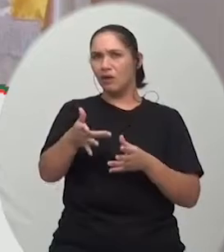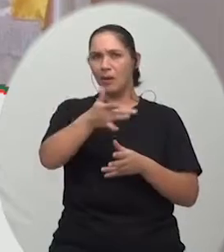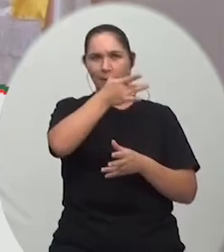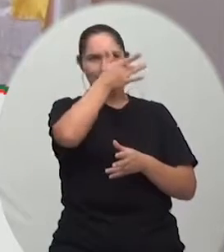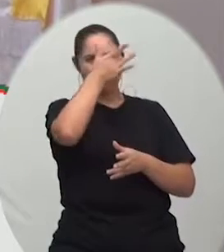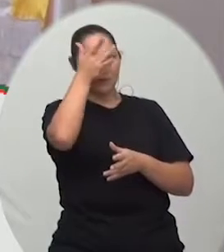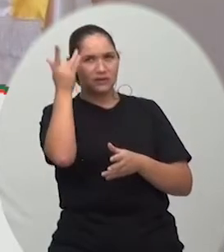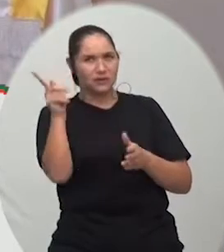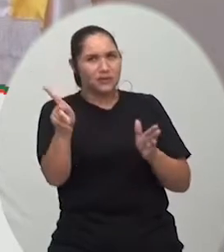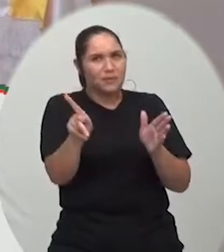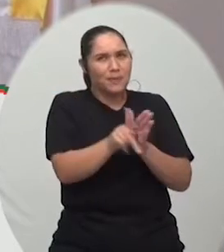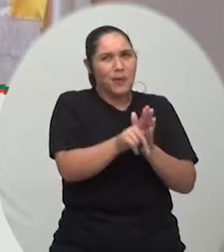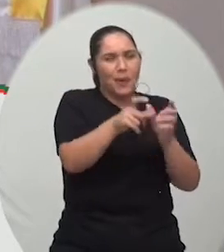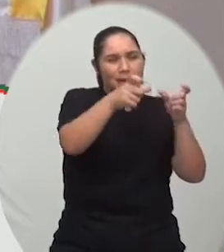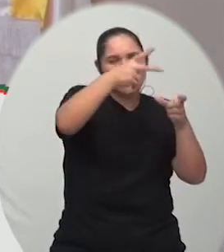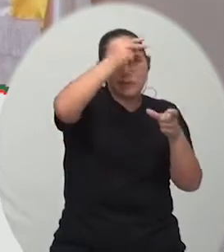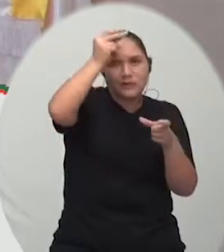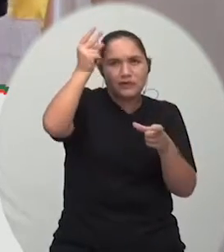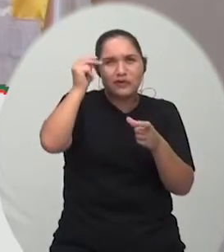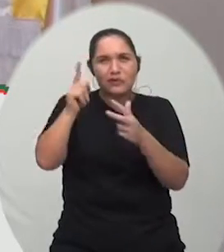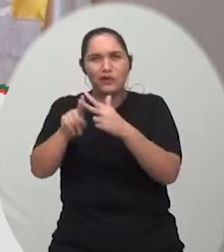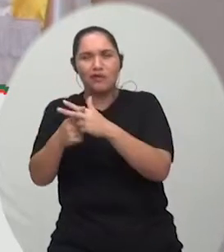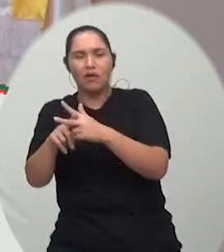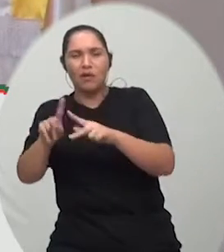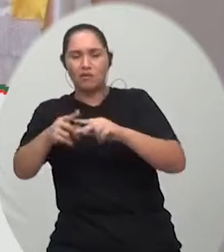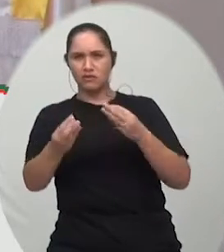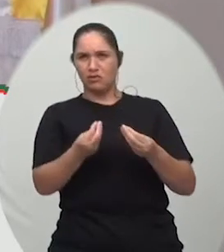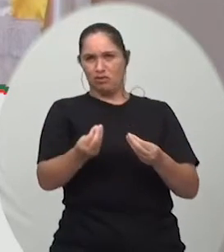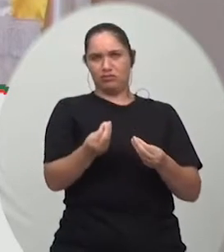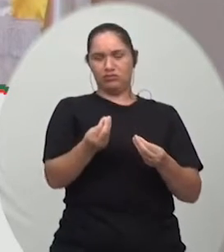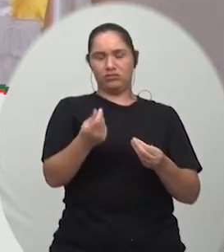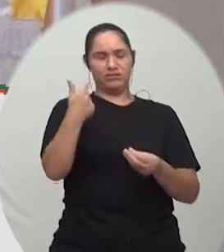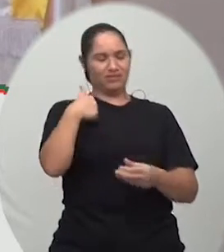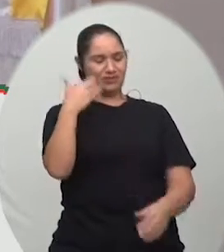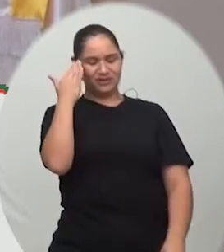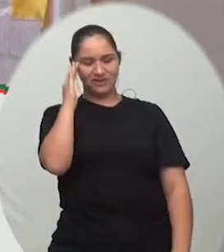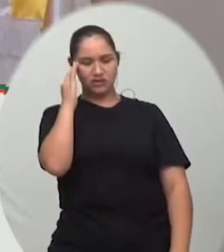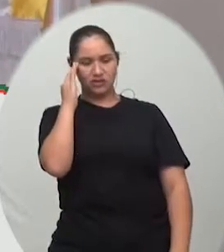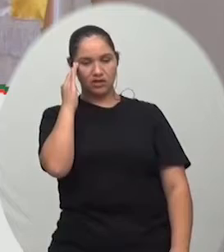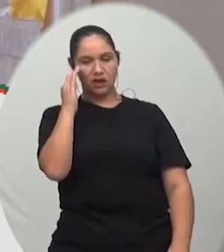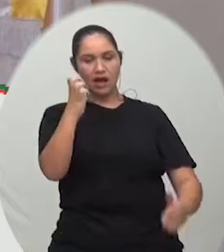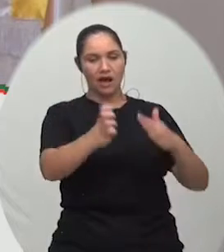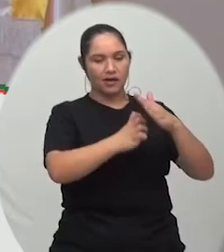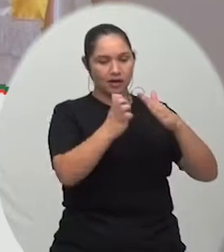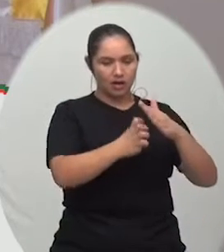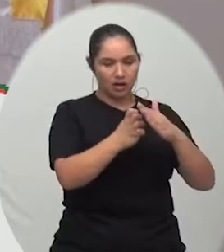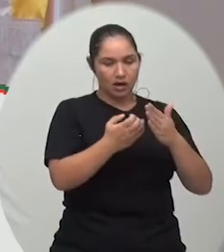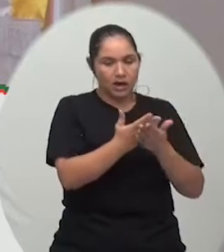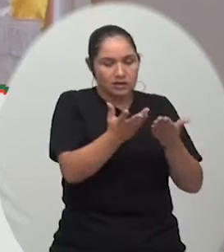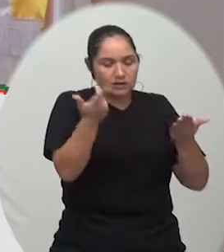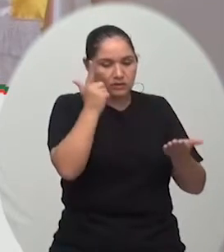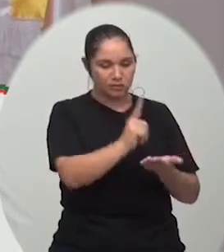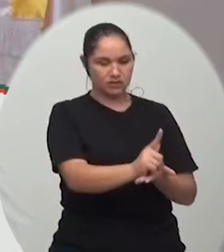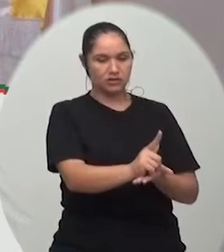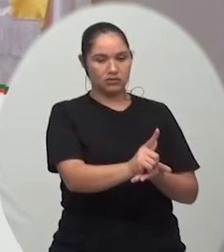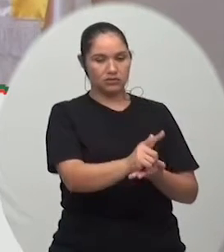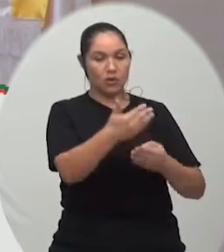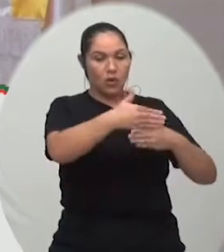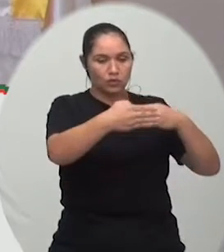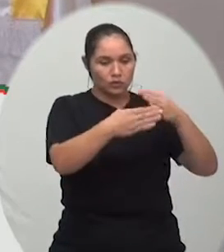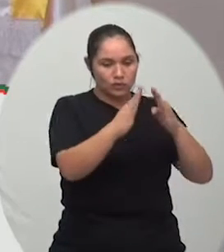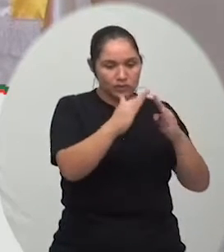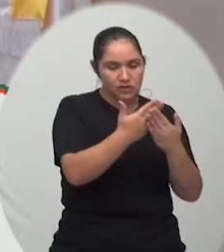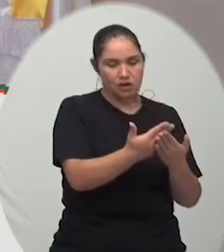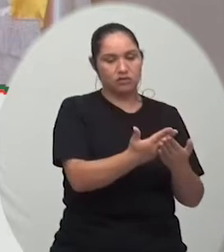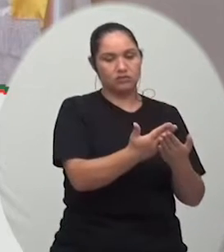eu não entendo. Porque se teve uma construtora que ganhou uma licitação para fazer uma determinada obra, não vai lá para